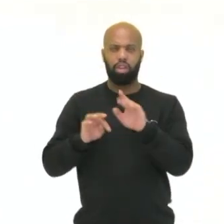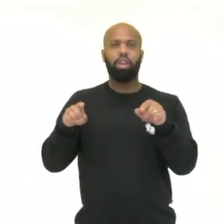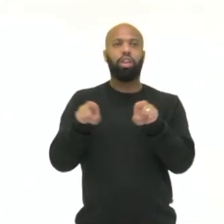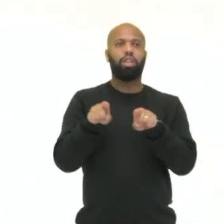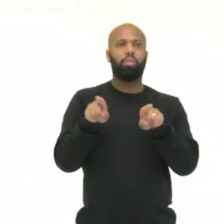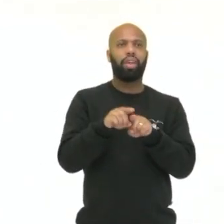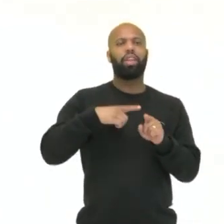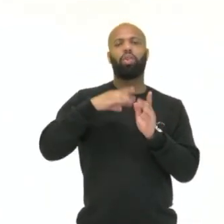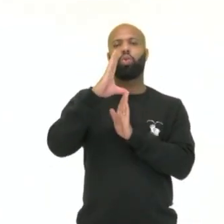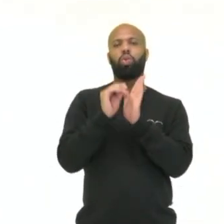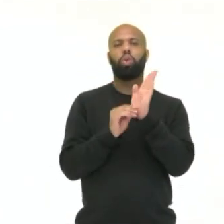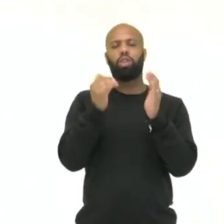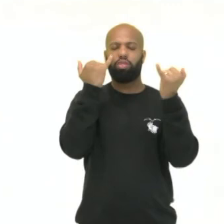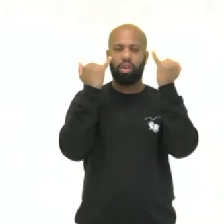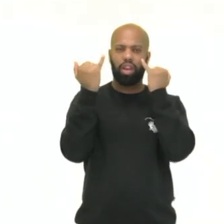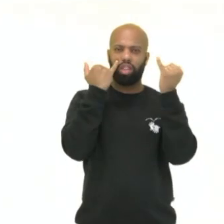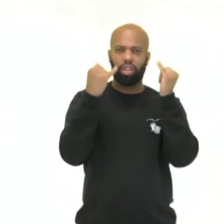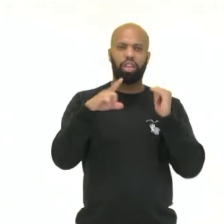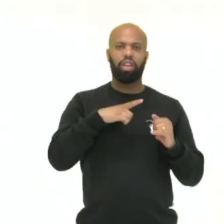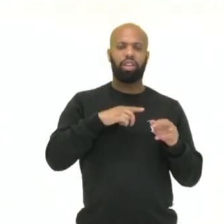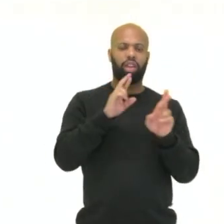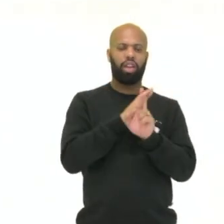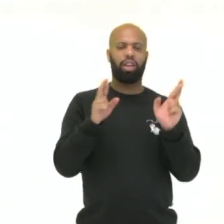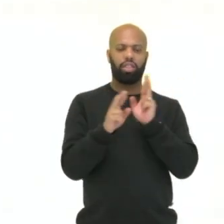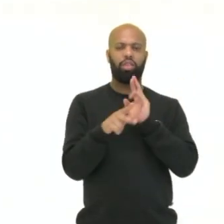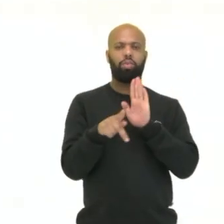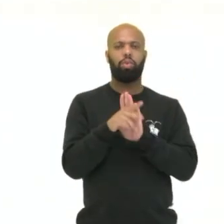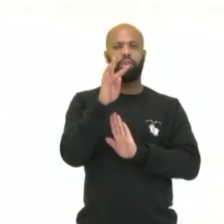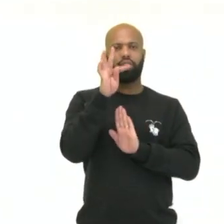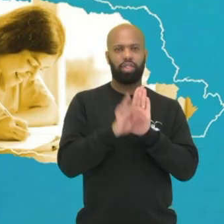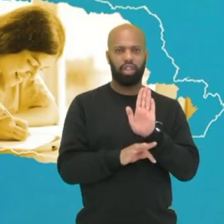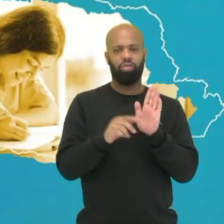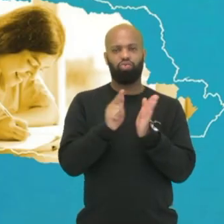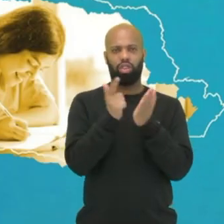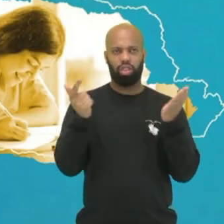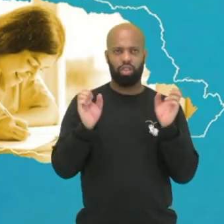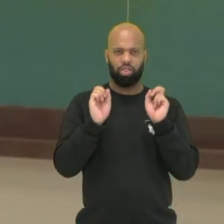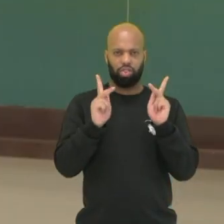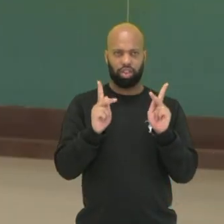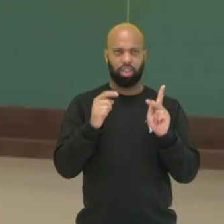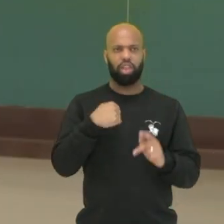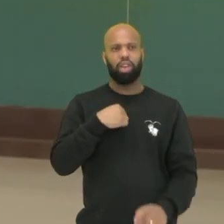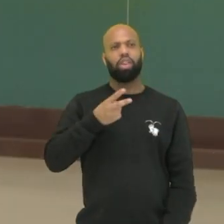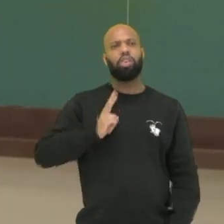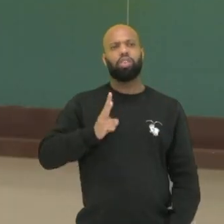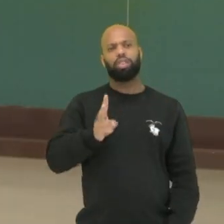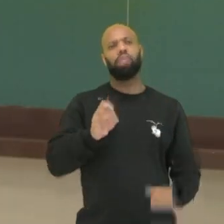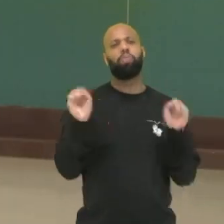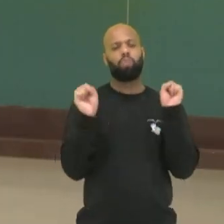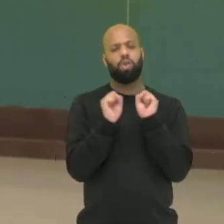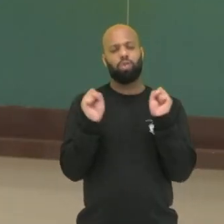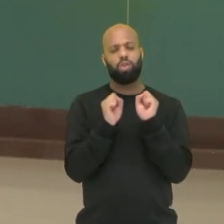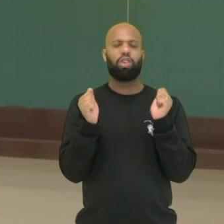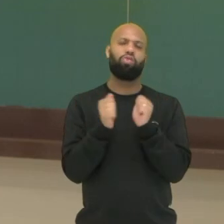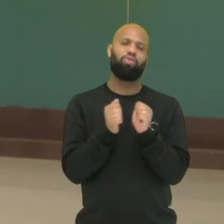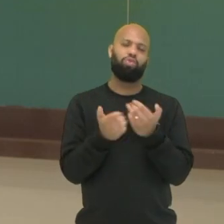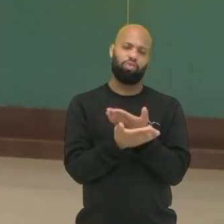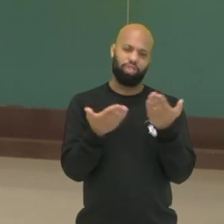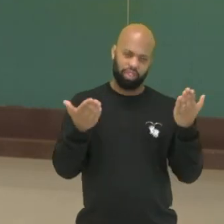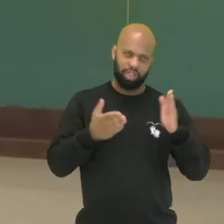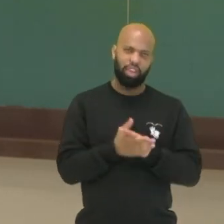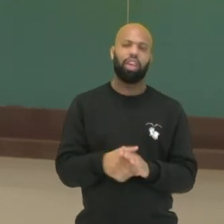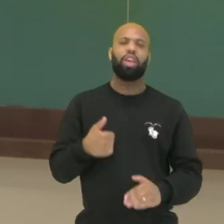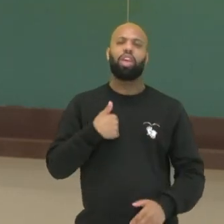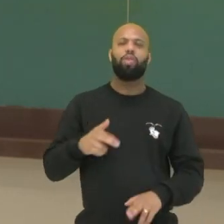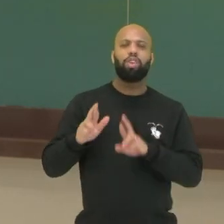conteúdo informativo veiculado pelo texto jornalístico. Eu, como sempre, adorei estar aqui com vocês.